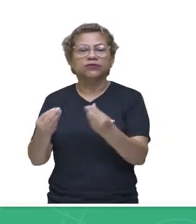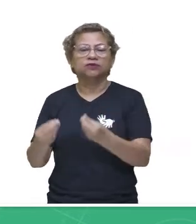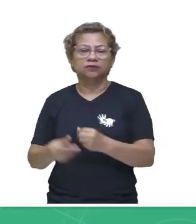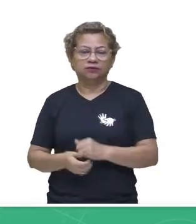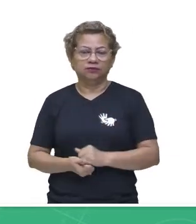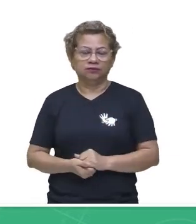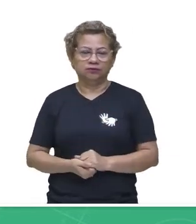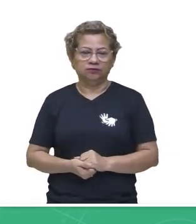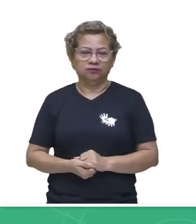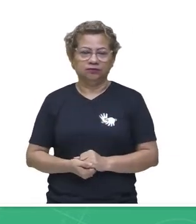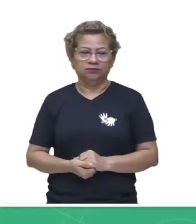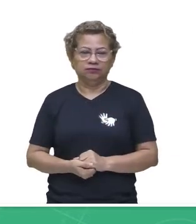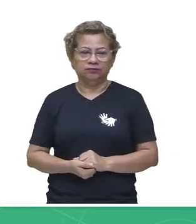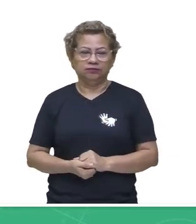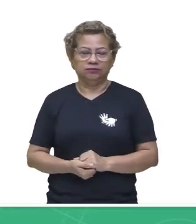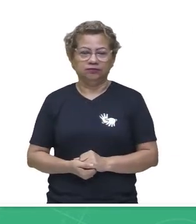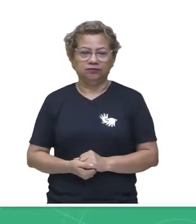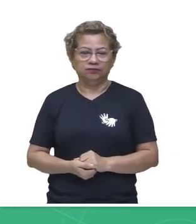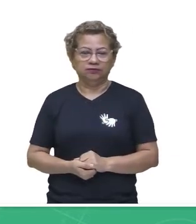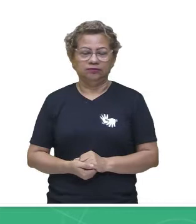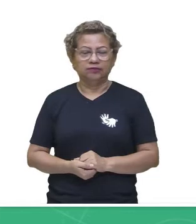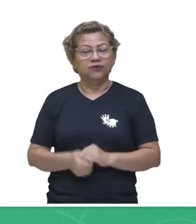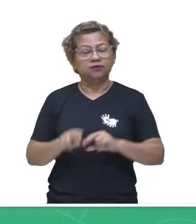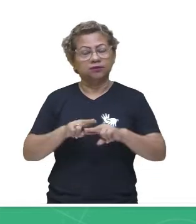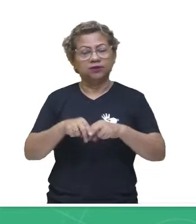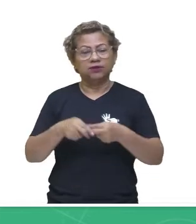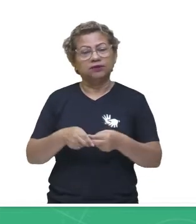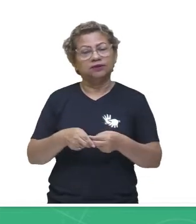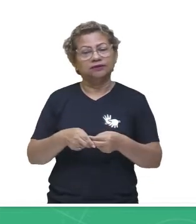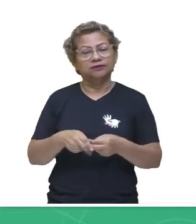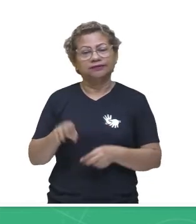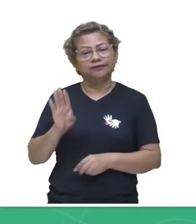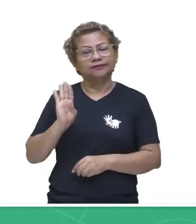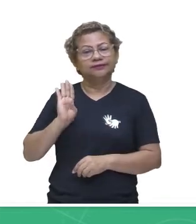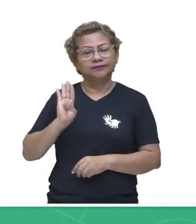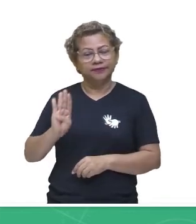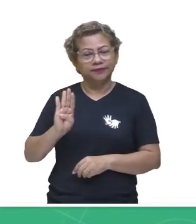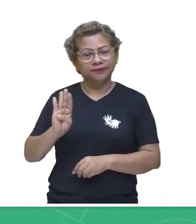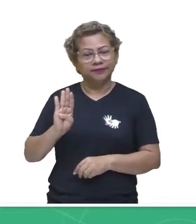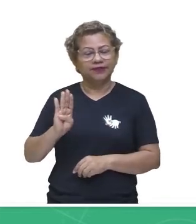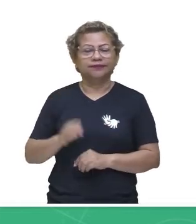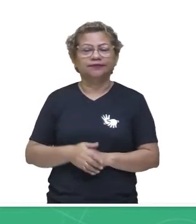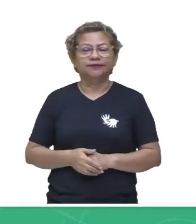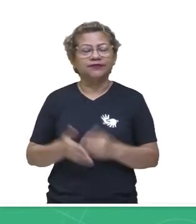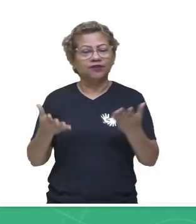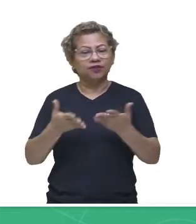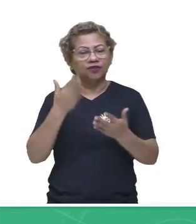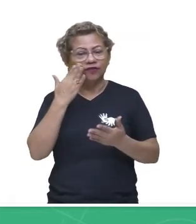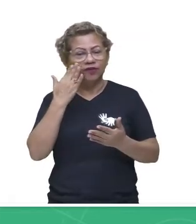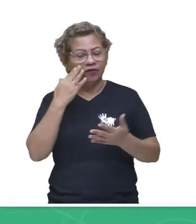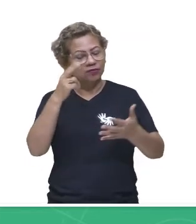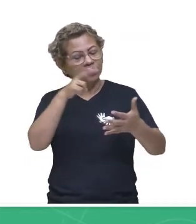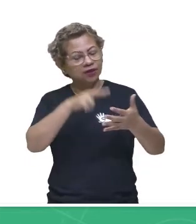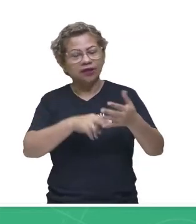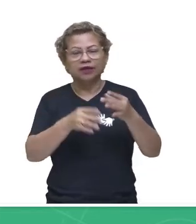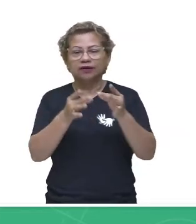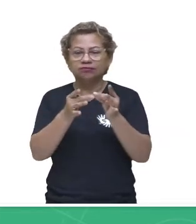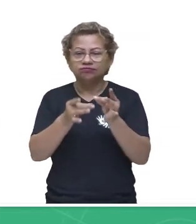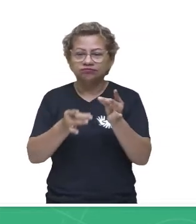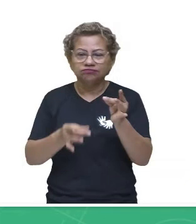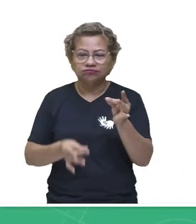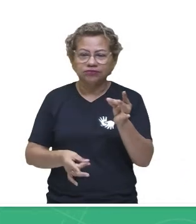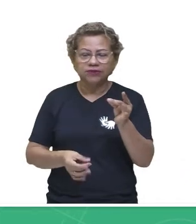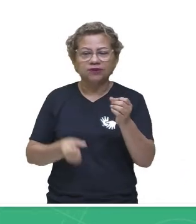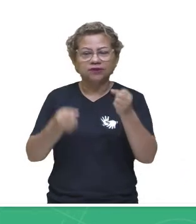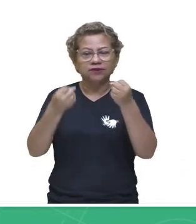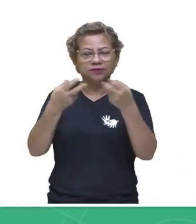para a criminalidade. Então aí também vai ocorrer diversas formas de violência. Mas vamos lá para o comentário da questão para a gente ficar aí, quem